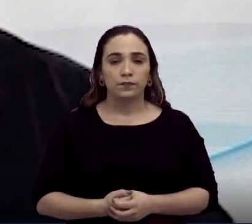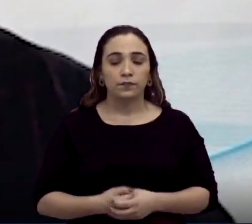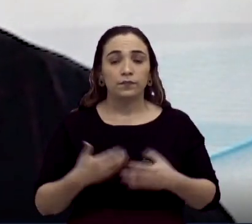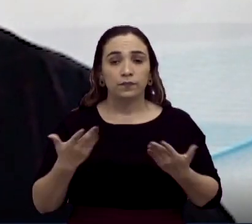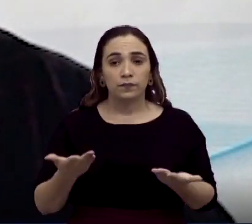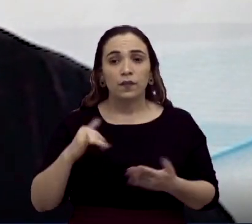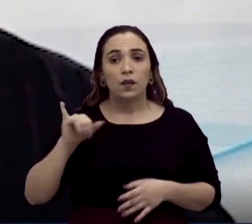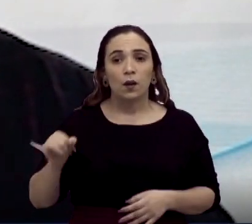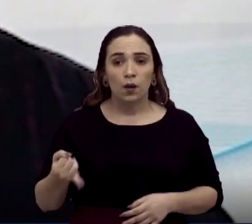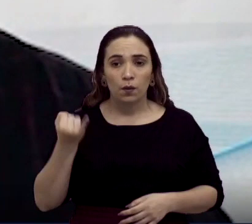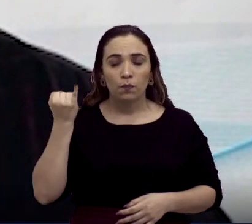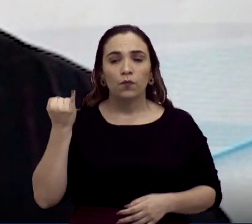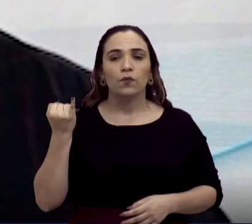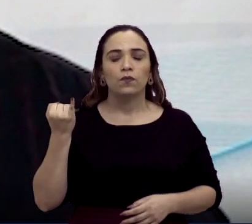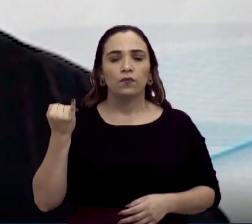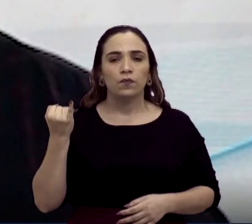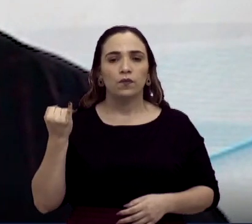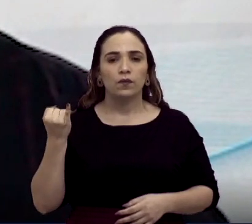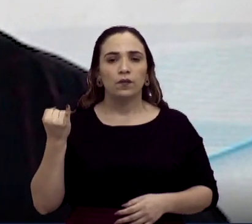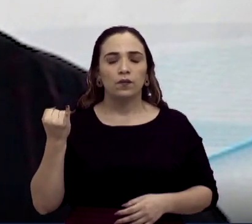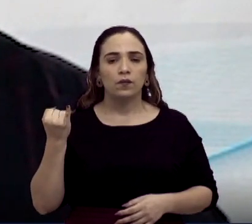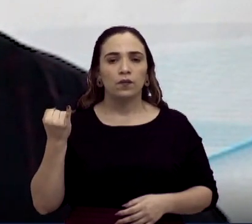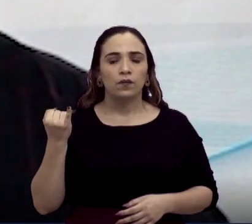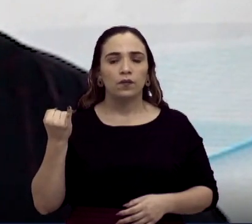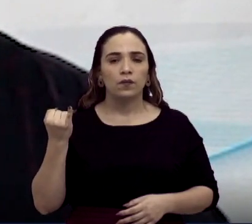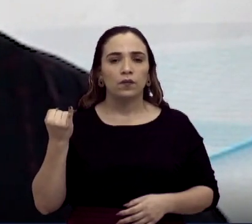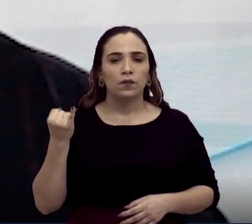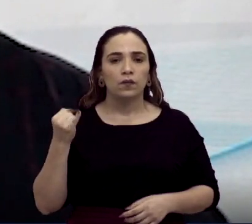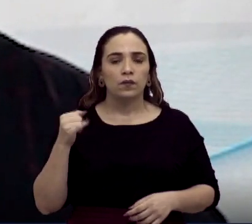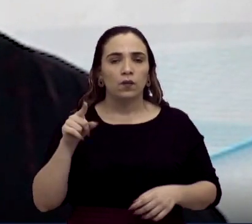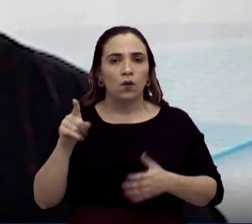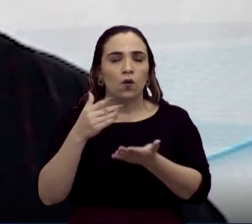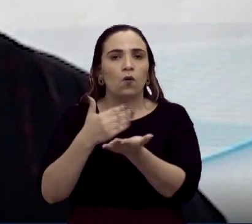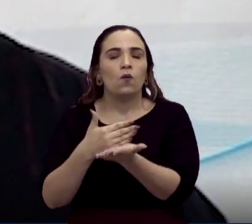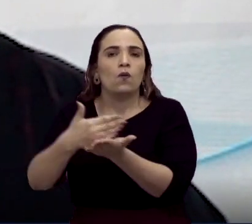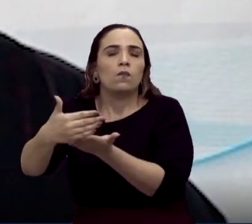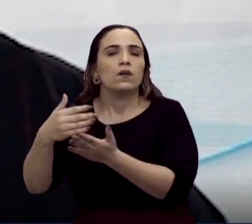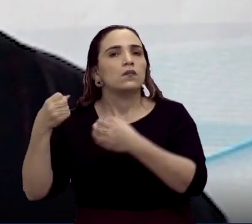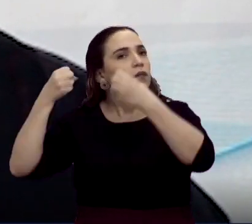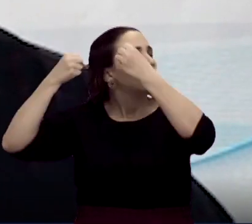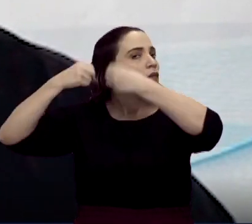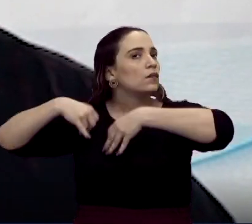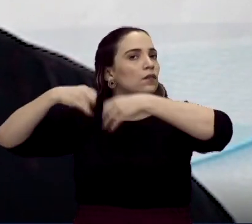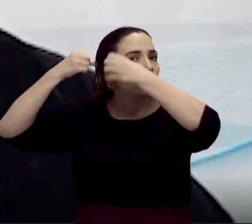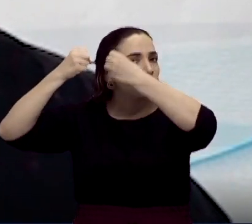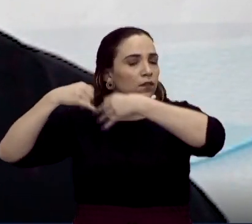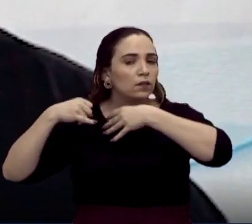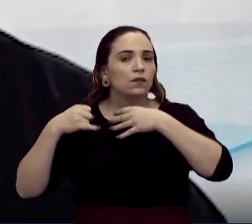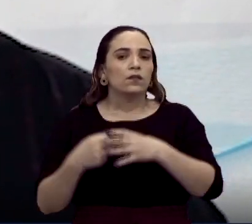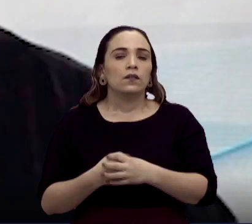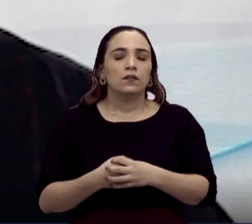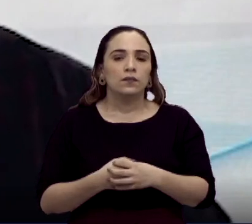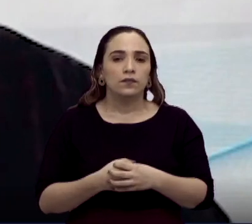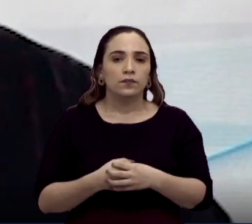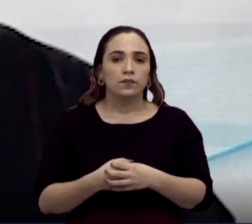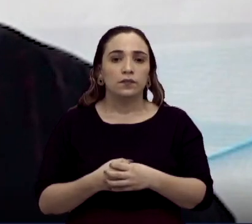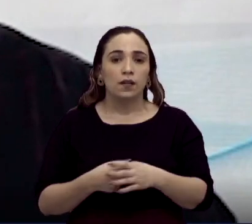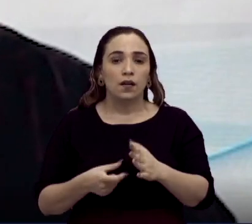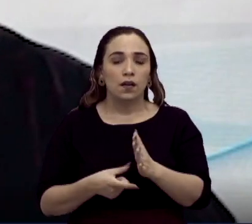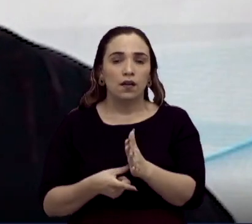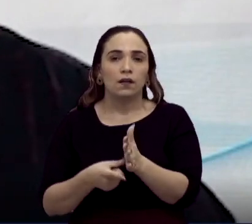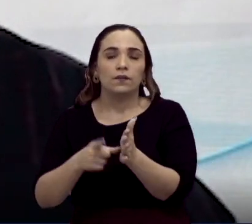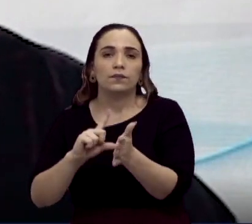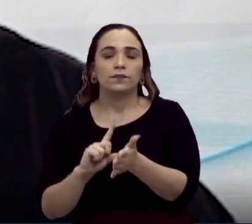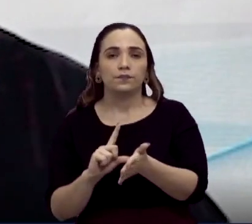fazer isso, pedindo justamente que a Tiziana iniciasse essa prática também, antes da gente fazer propriamente